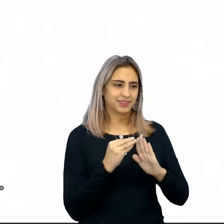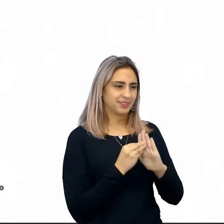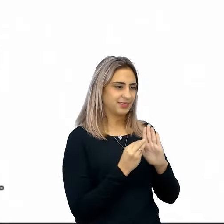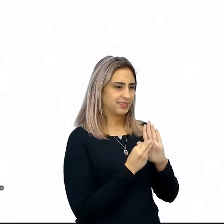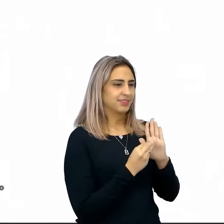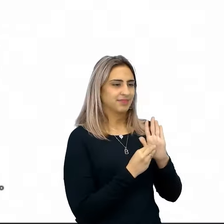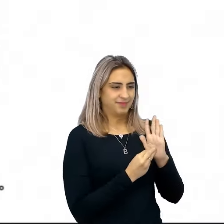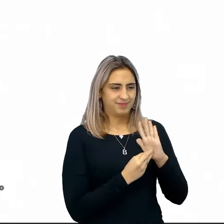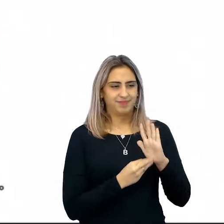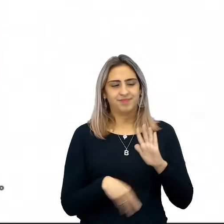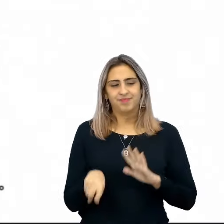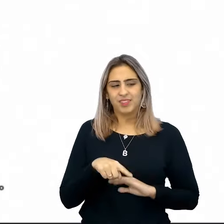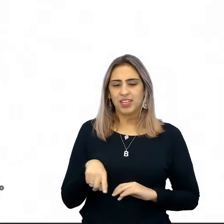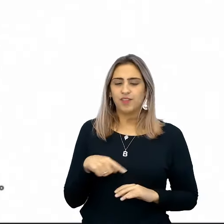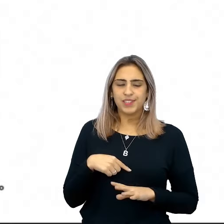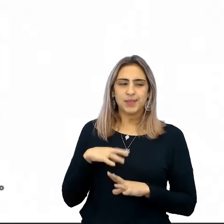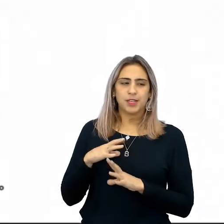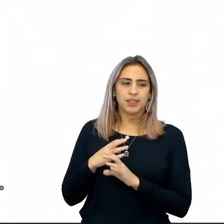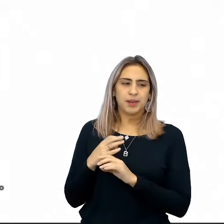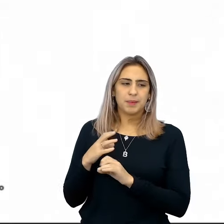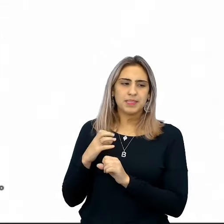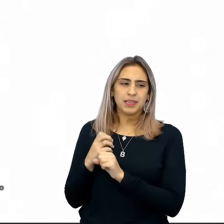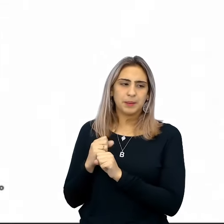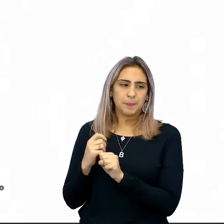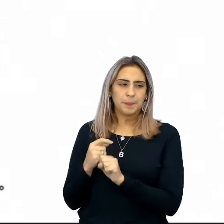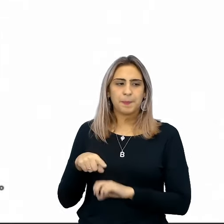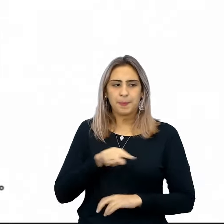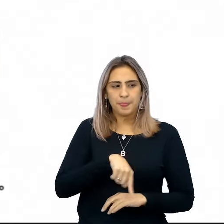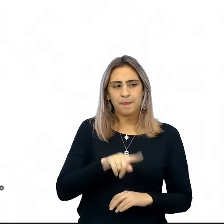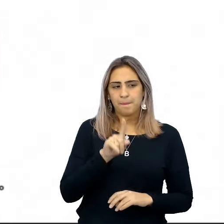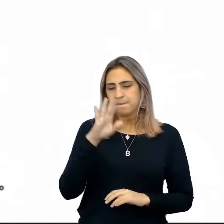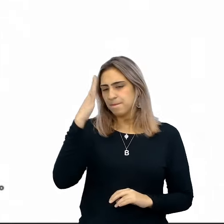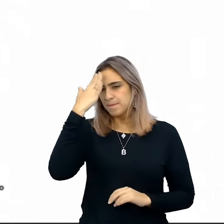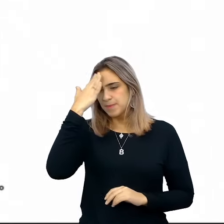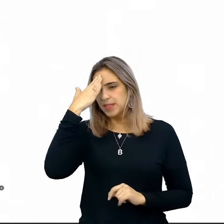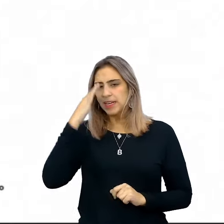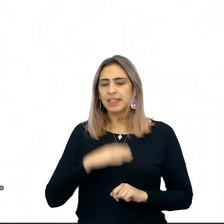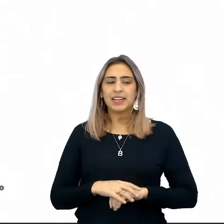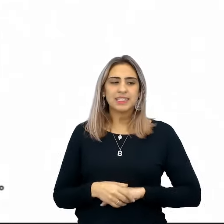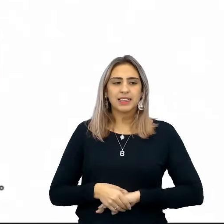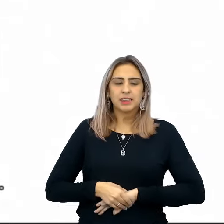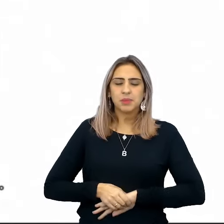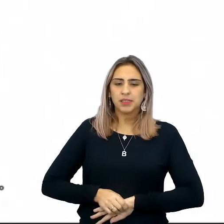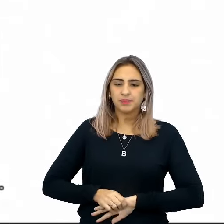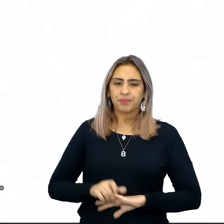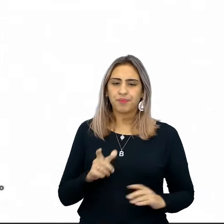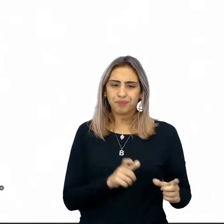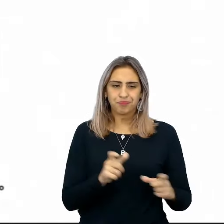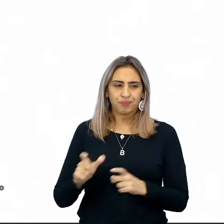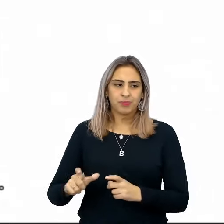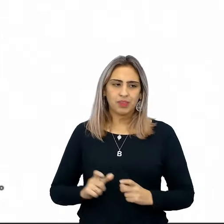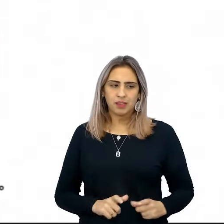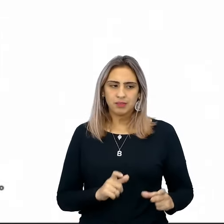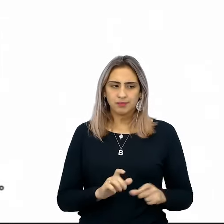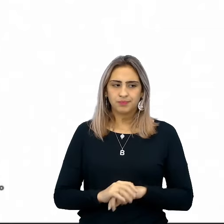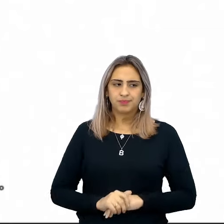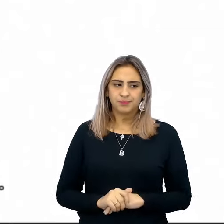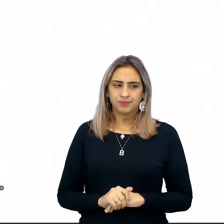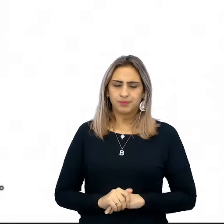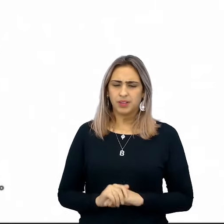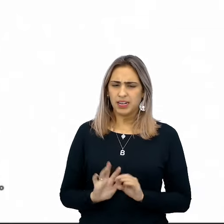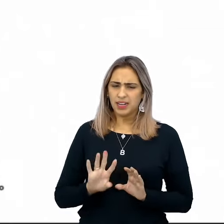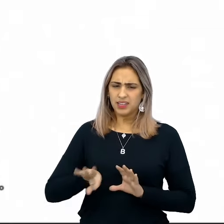as contas lá, né? As operações, mas elas não vão saber em que lugar que elas vão utilizar essas contas, né?